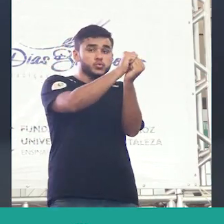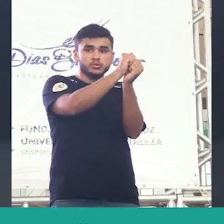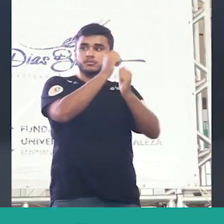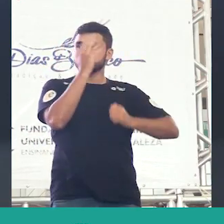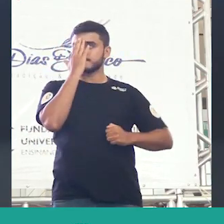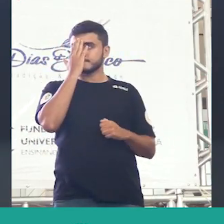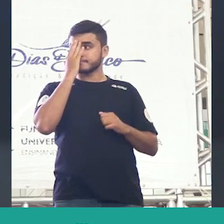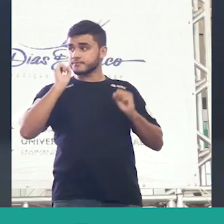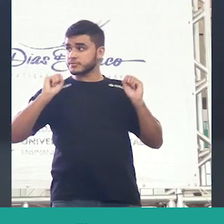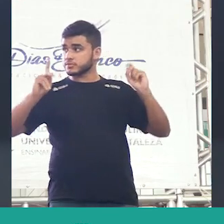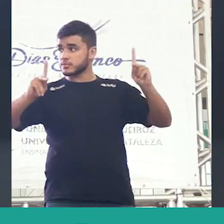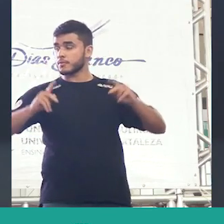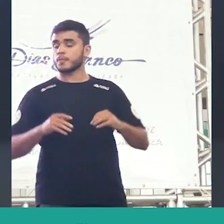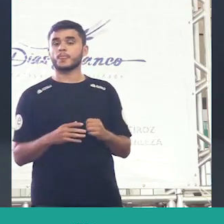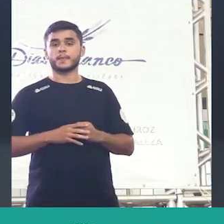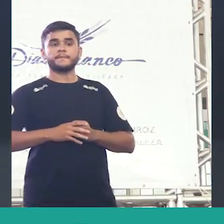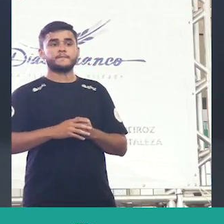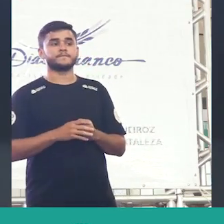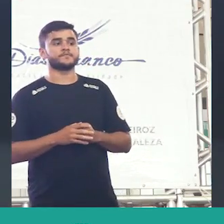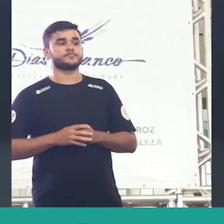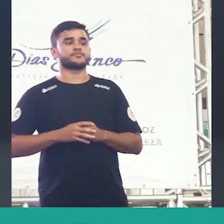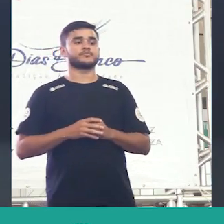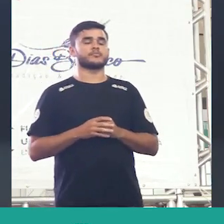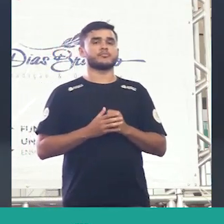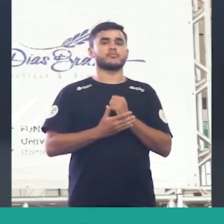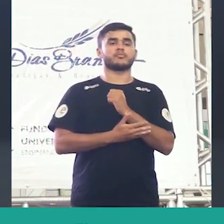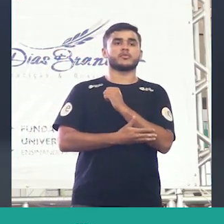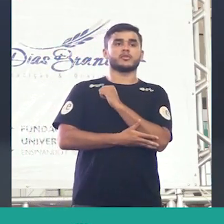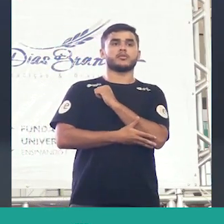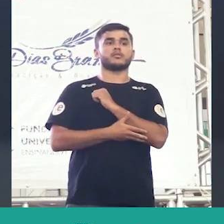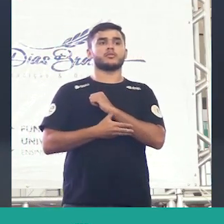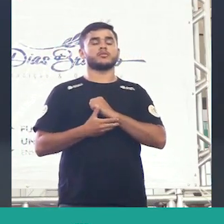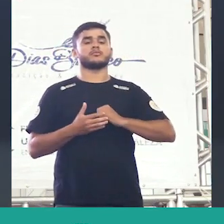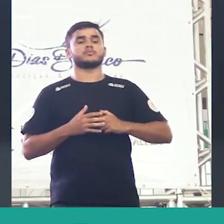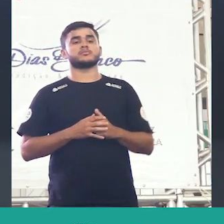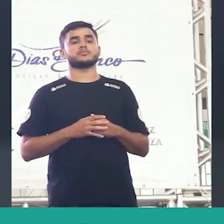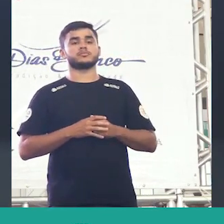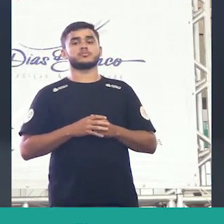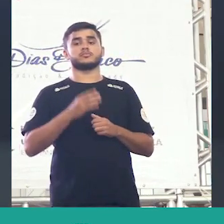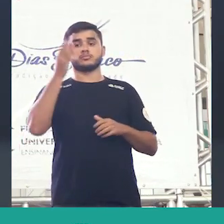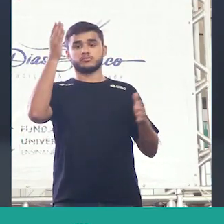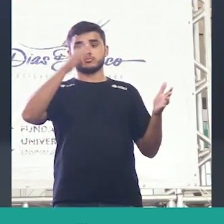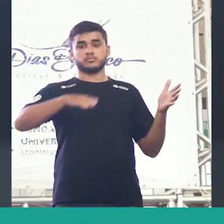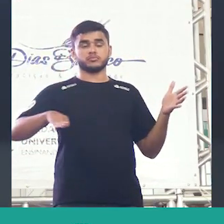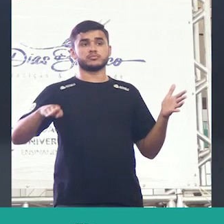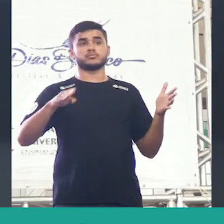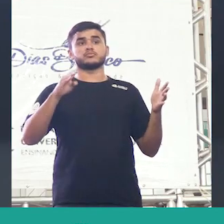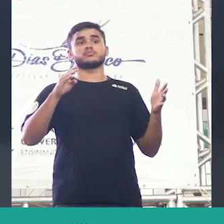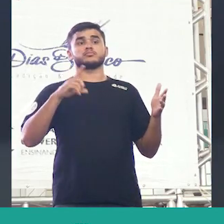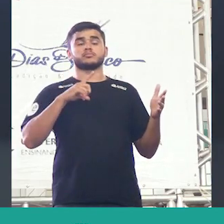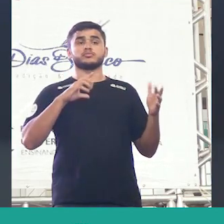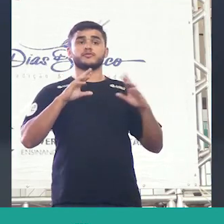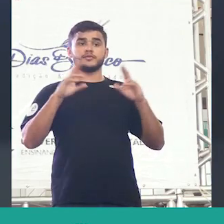Beleza? Ok? Já o espelho convexo